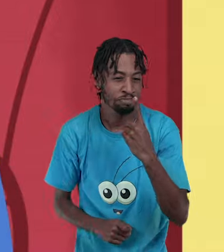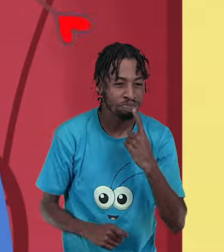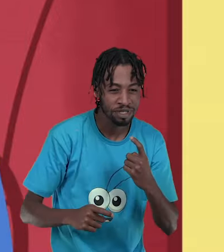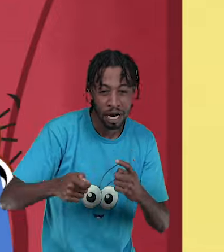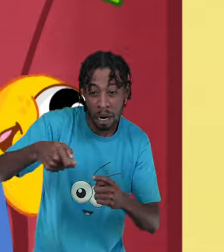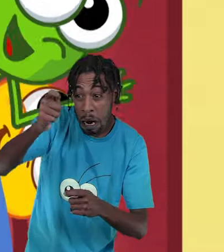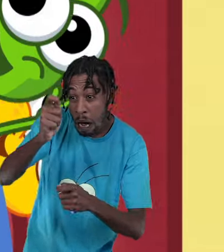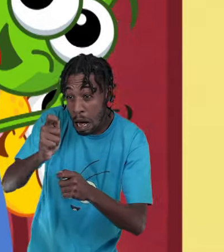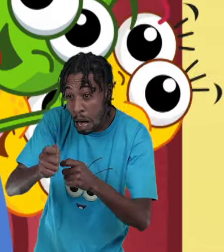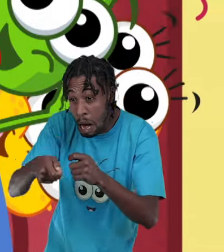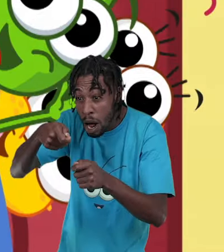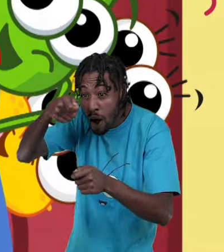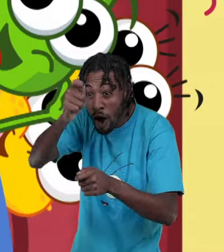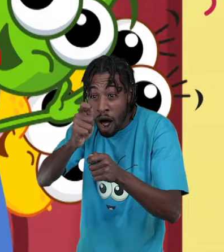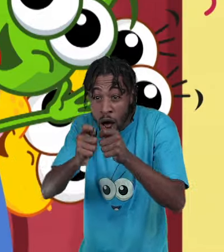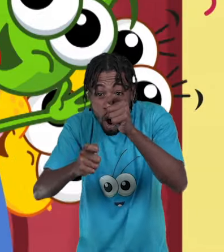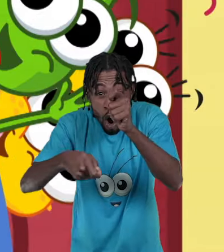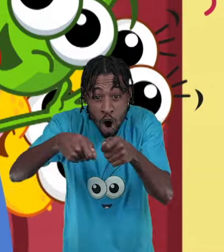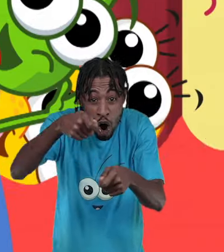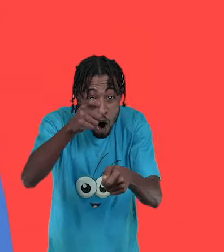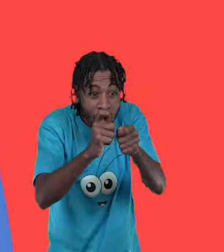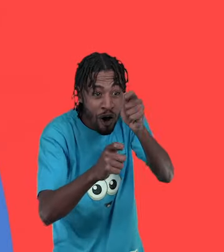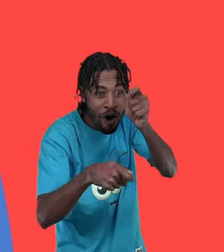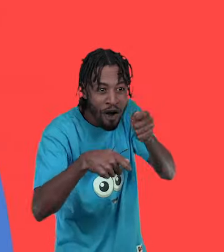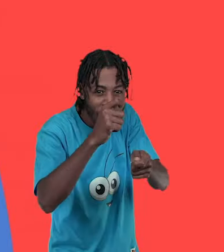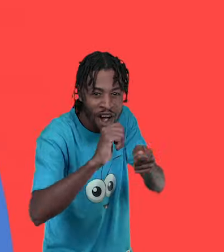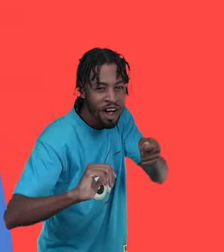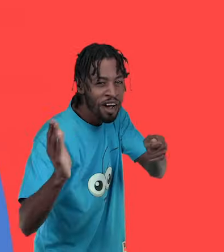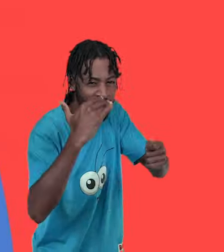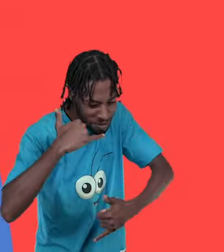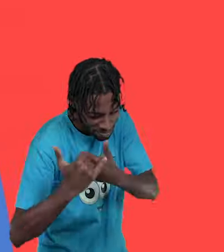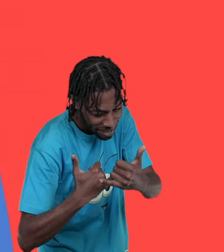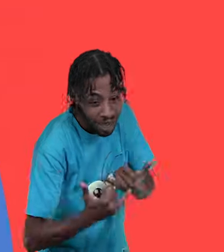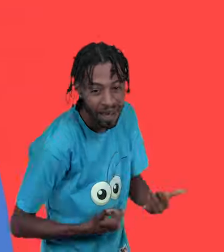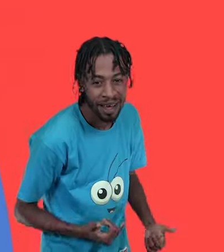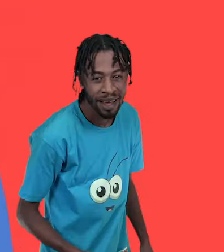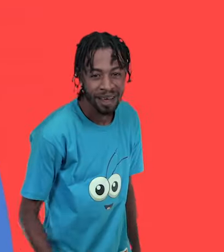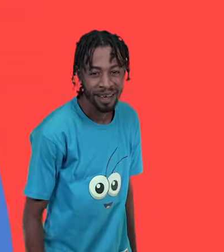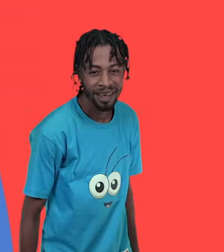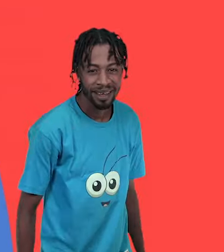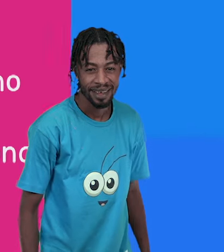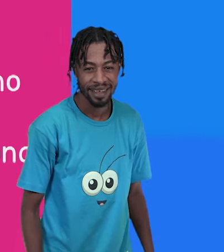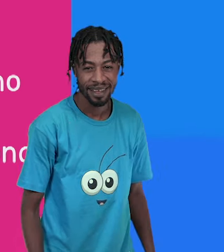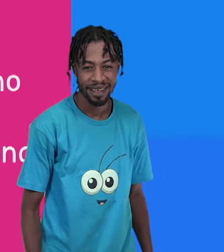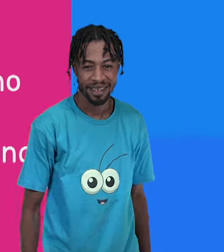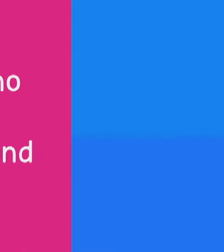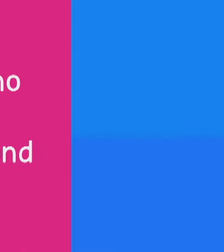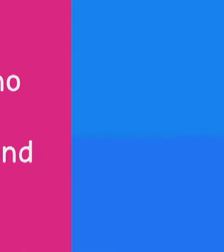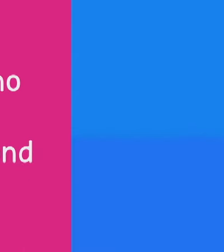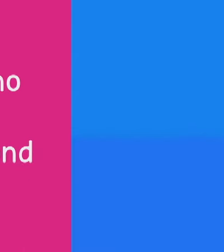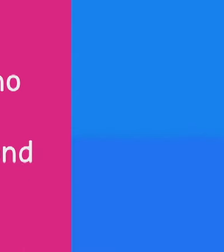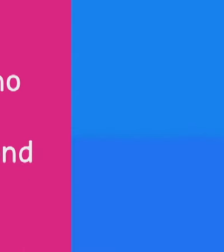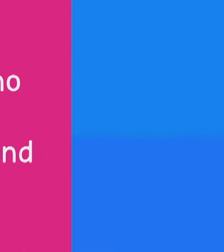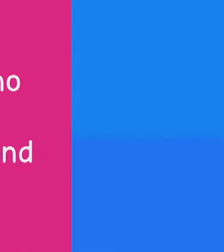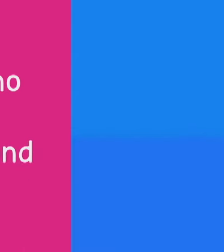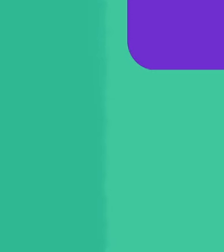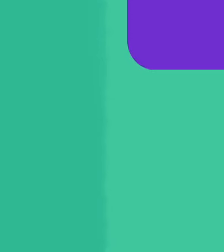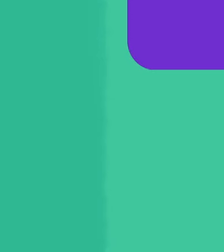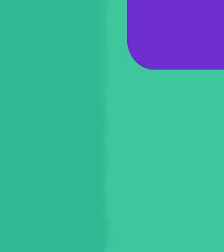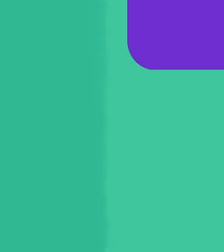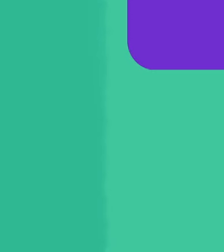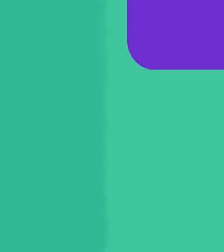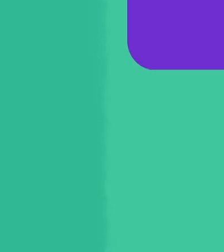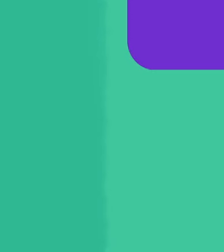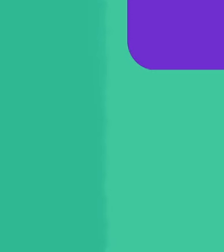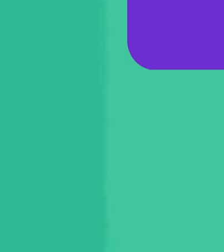amarelo, vermelhinho Junte as cores devagar Vamos todos pintar Créditos finais Roteiro de